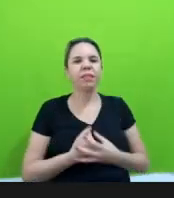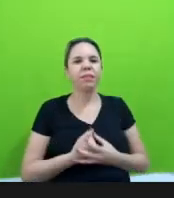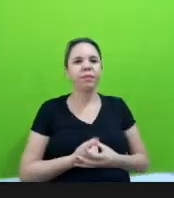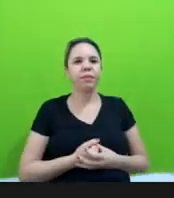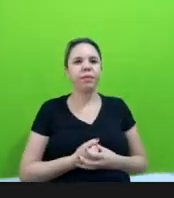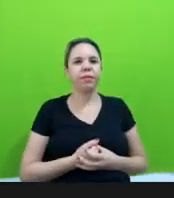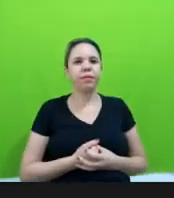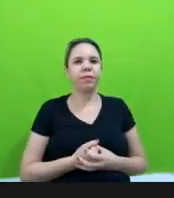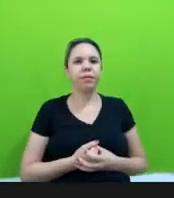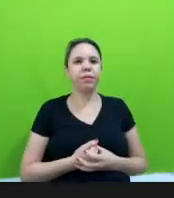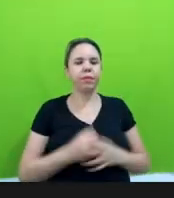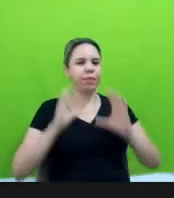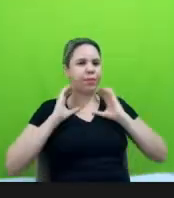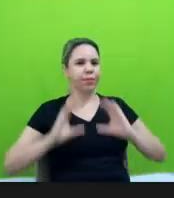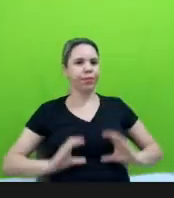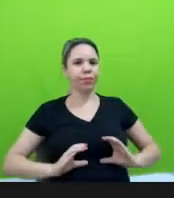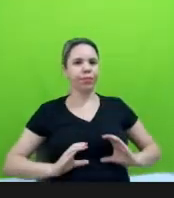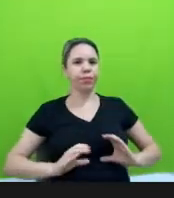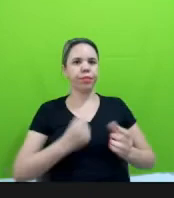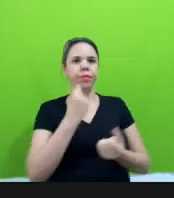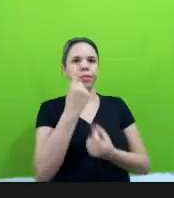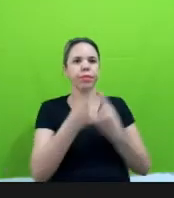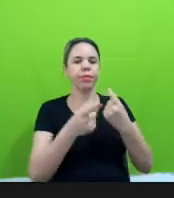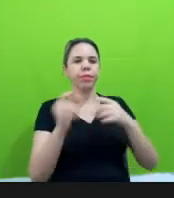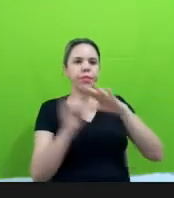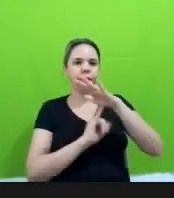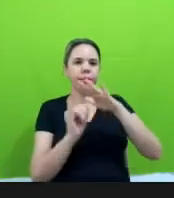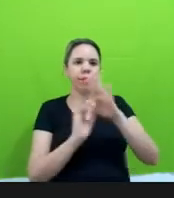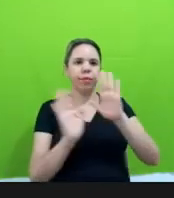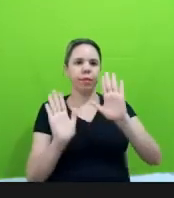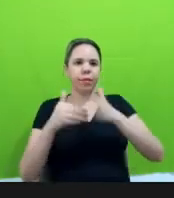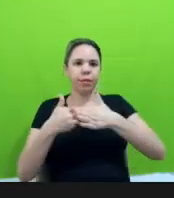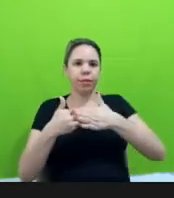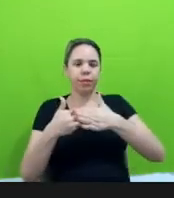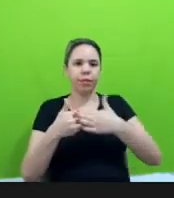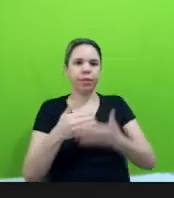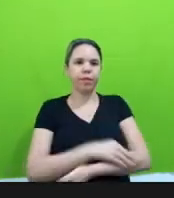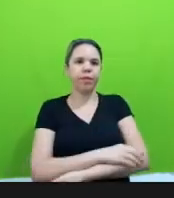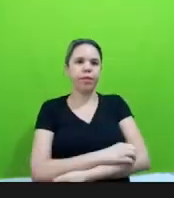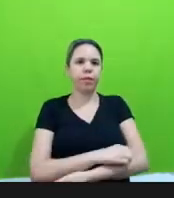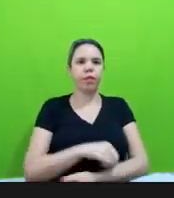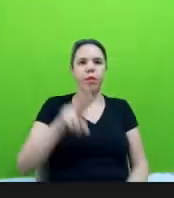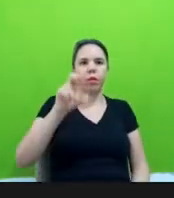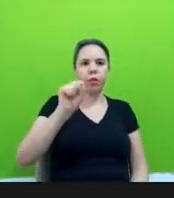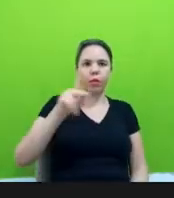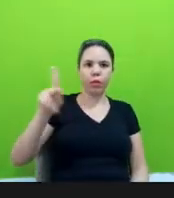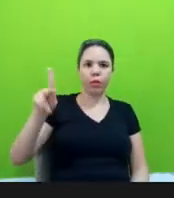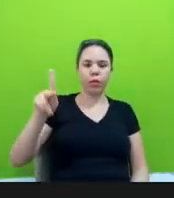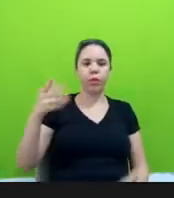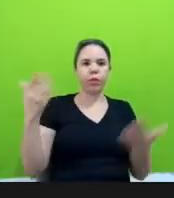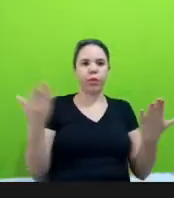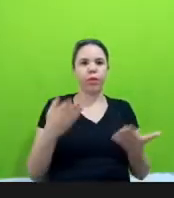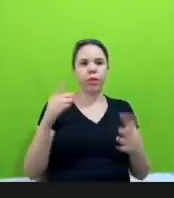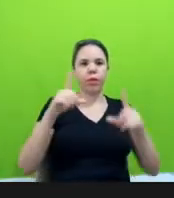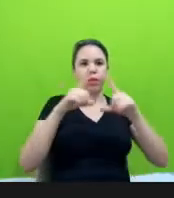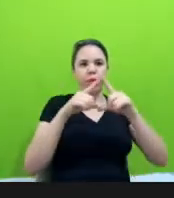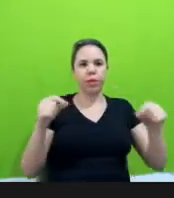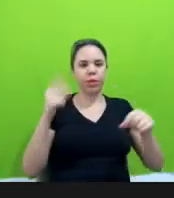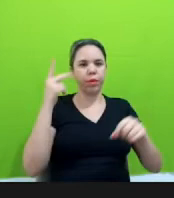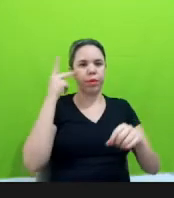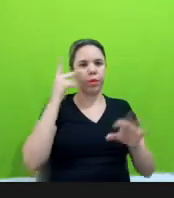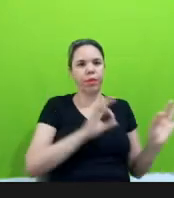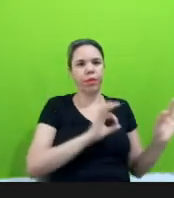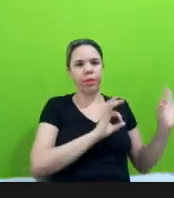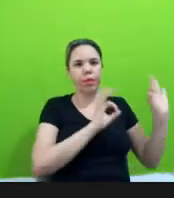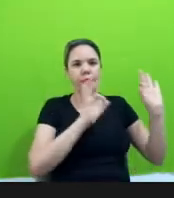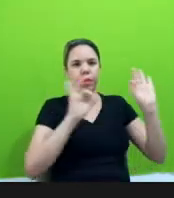de comportamento de algumas instituições que eram muito fechadas. Cito o exemplo da USP, por exemplo, que agora estou em Brasília, mas em São Paulo eu acompanhava muito a